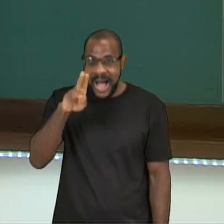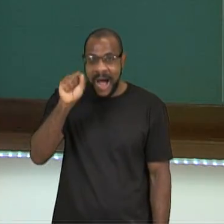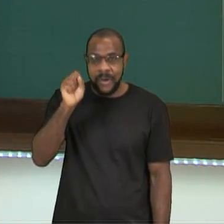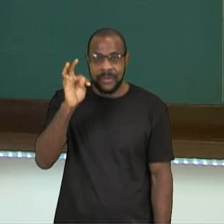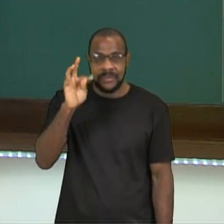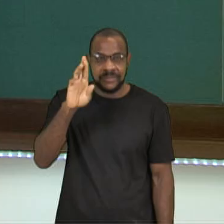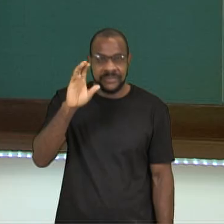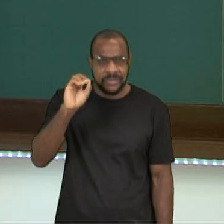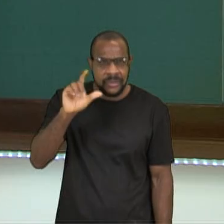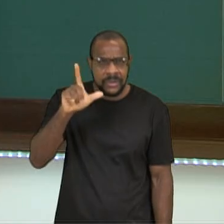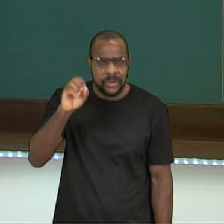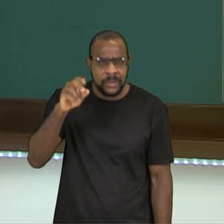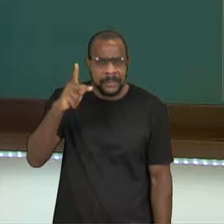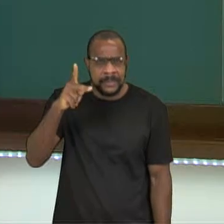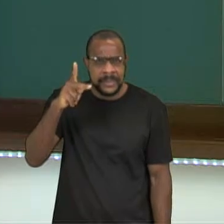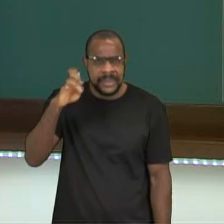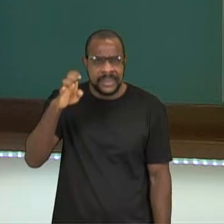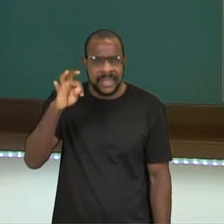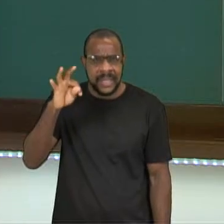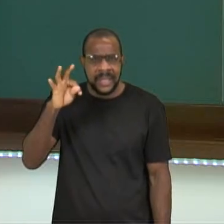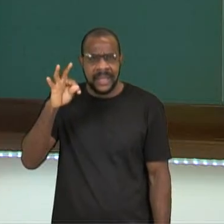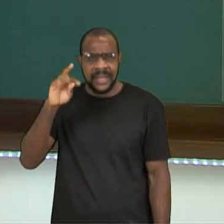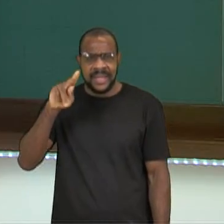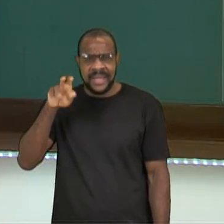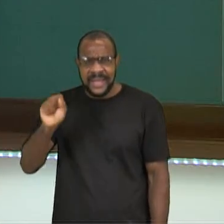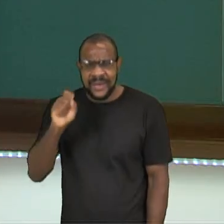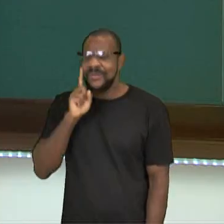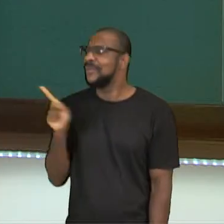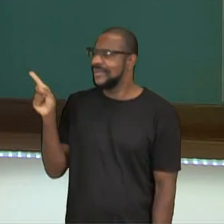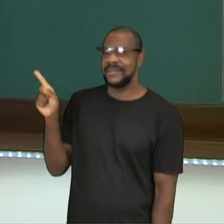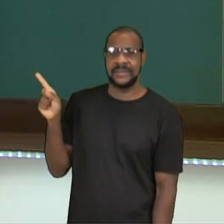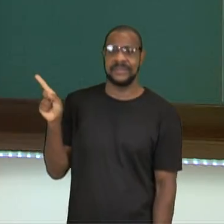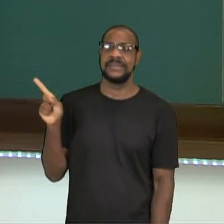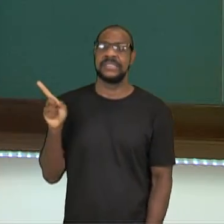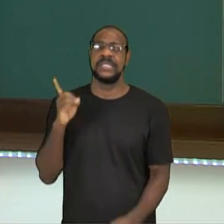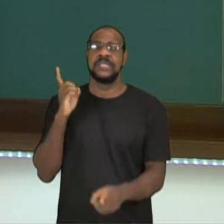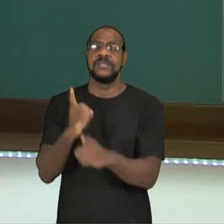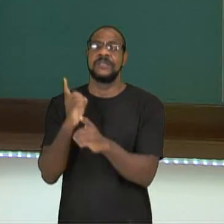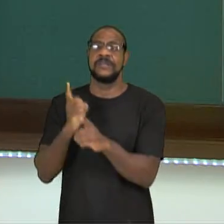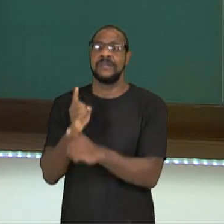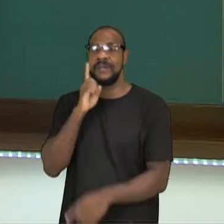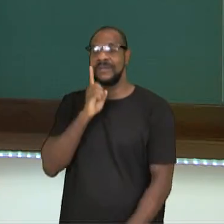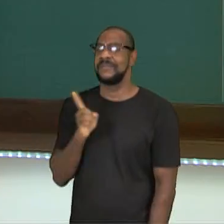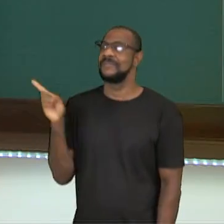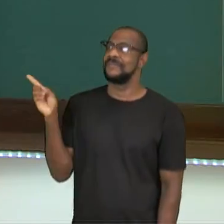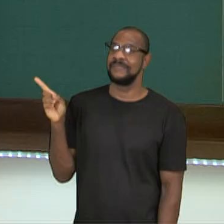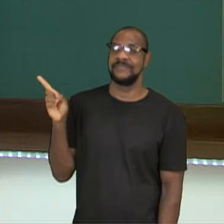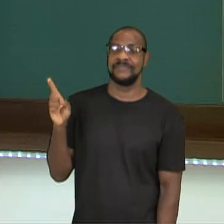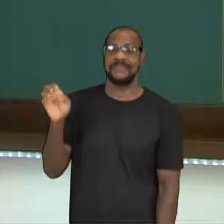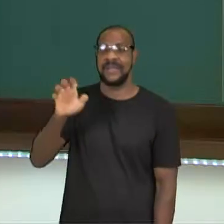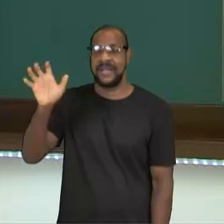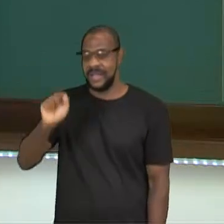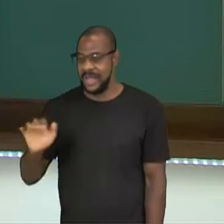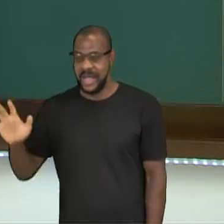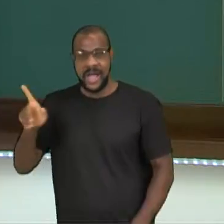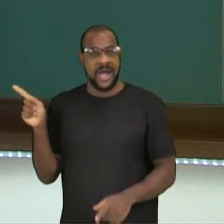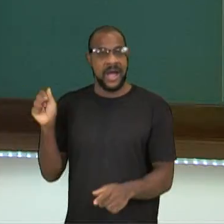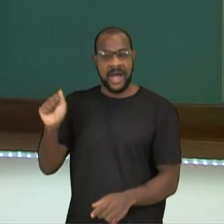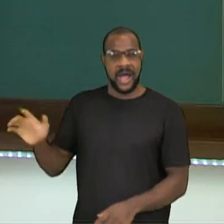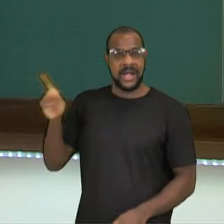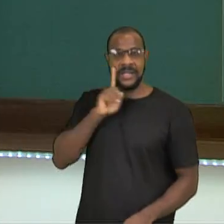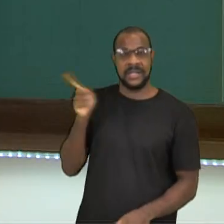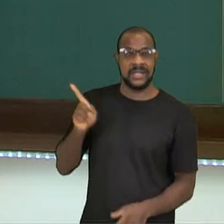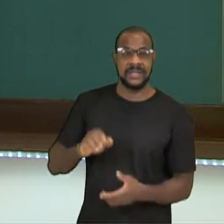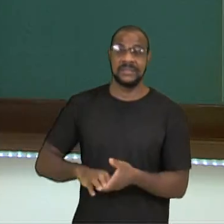África, viram que ela não era nem um macaco e também não é um ser humano, não é uma espécie